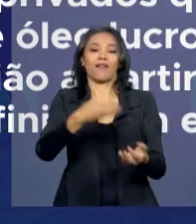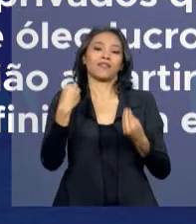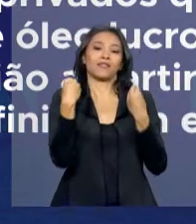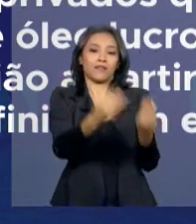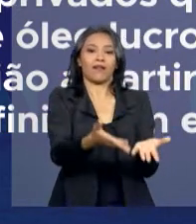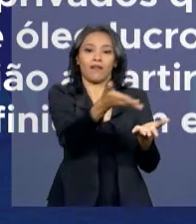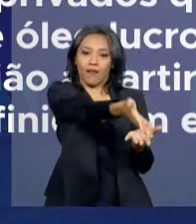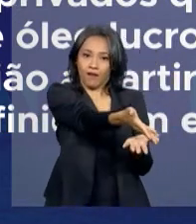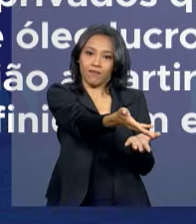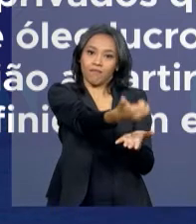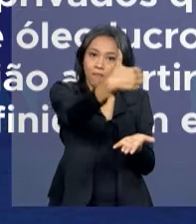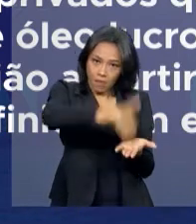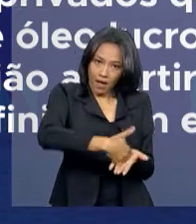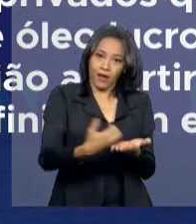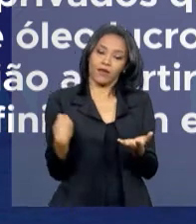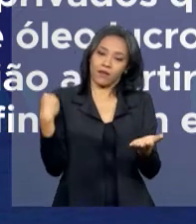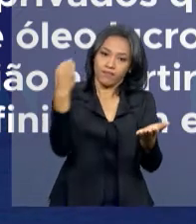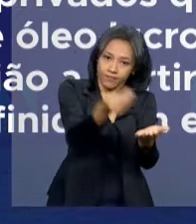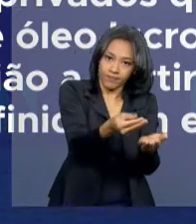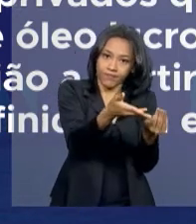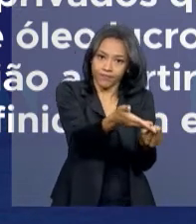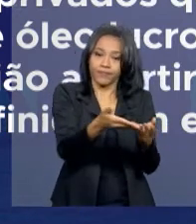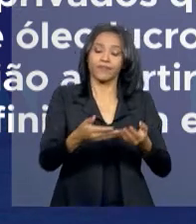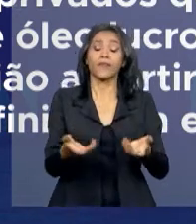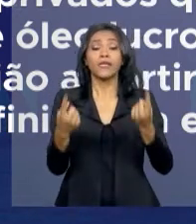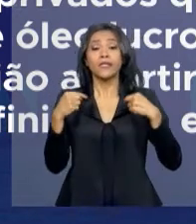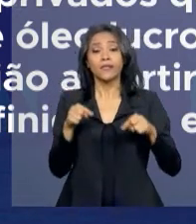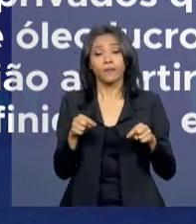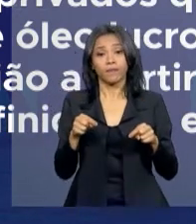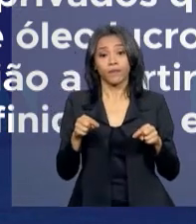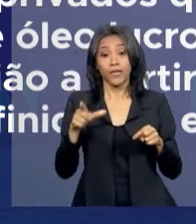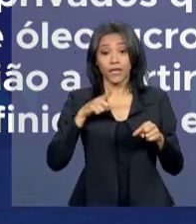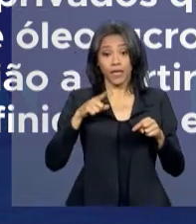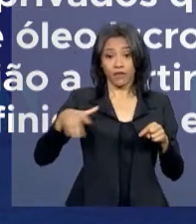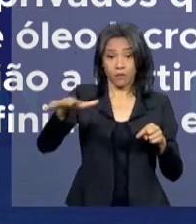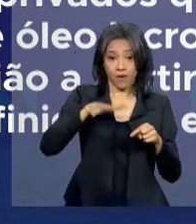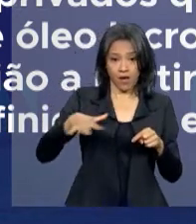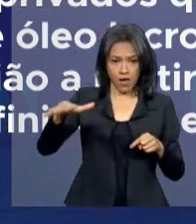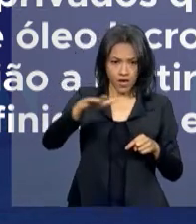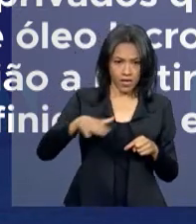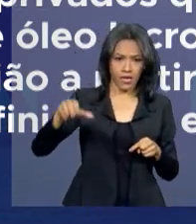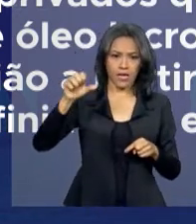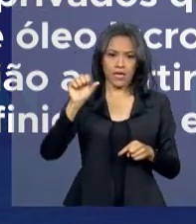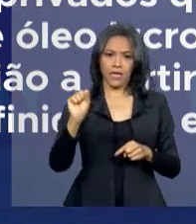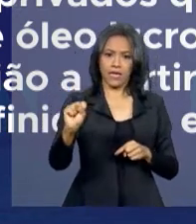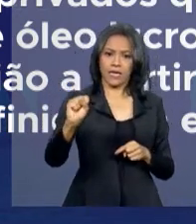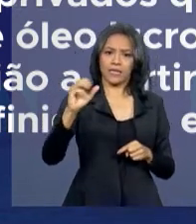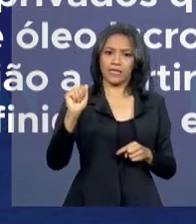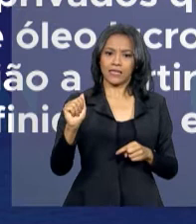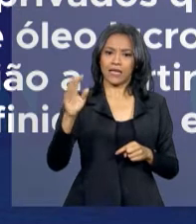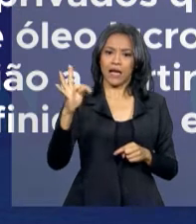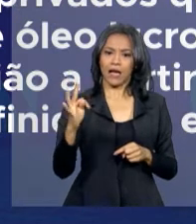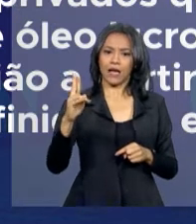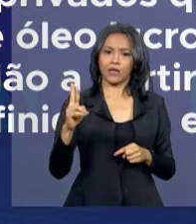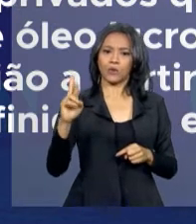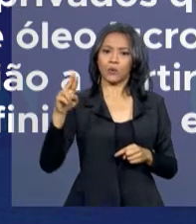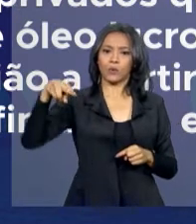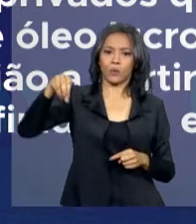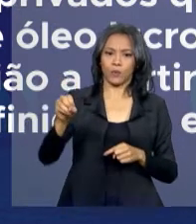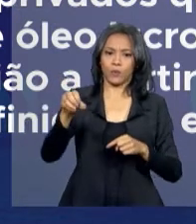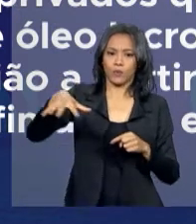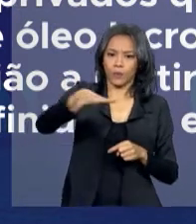especificamente em saturno 17.54 percentual mínimo